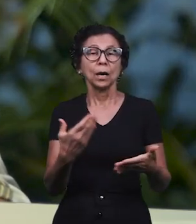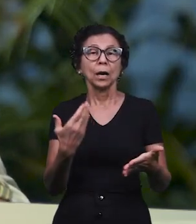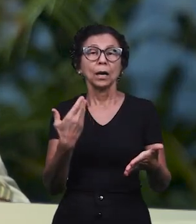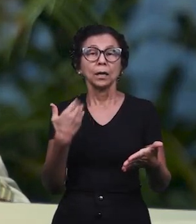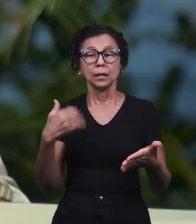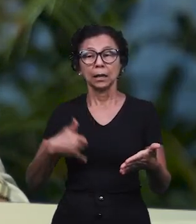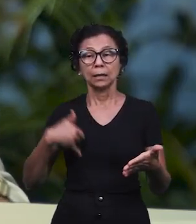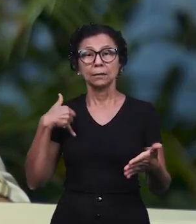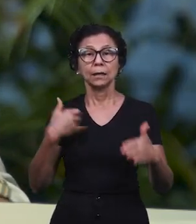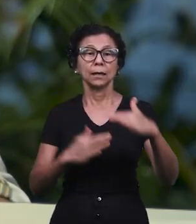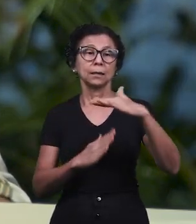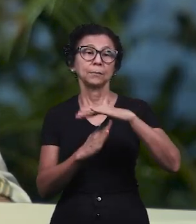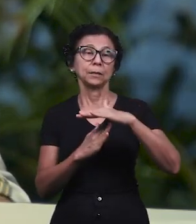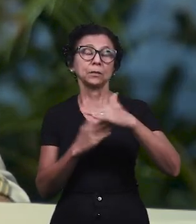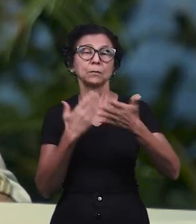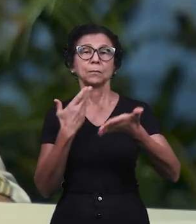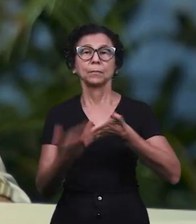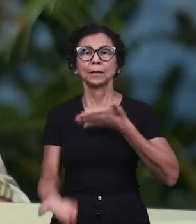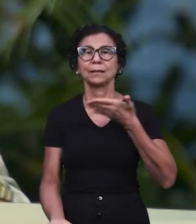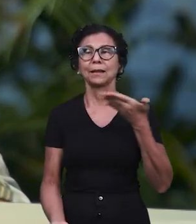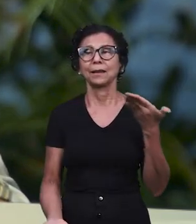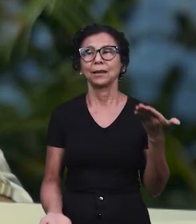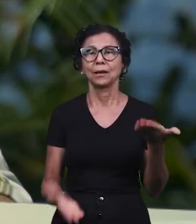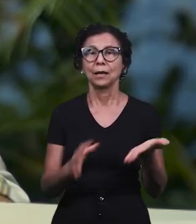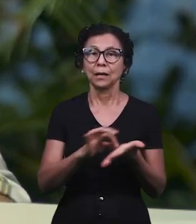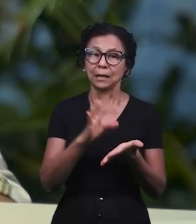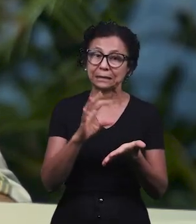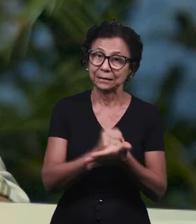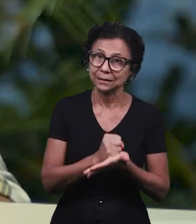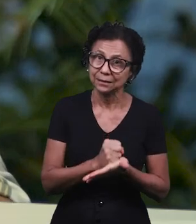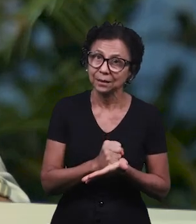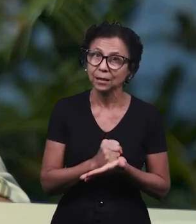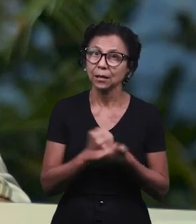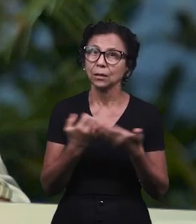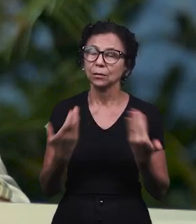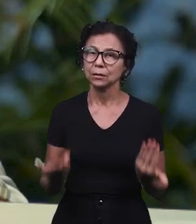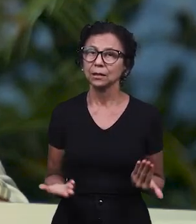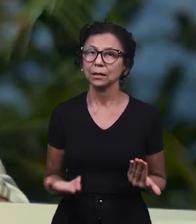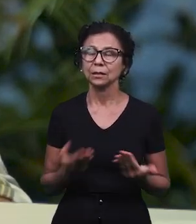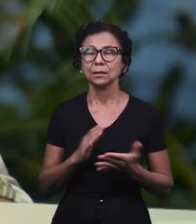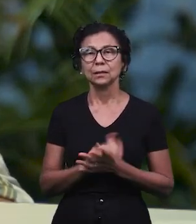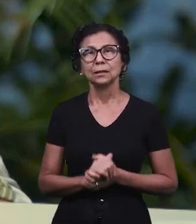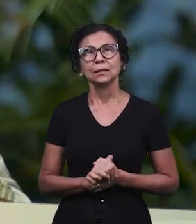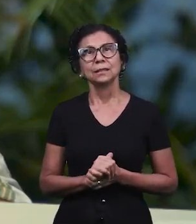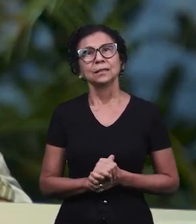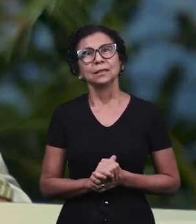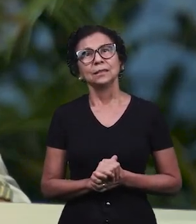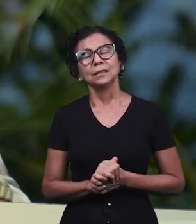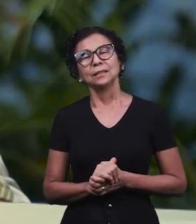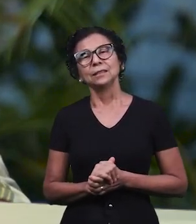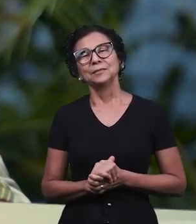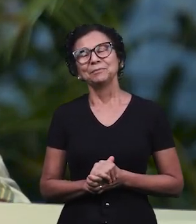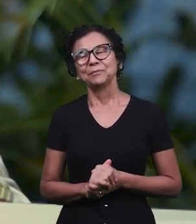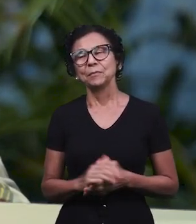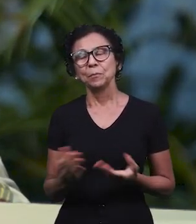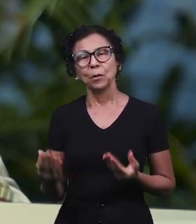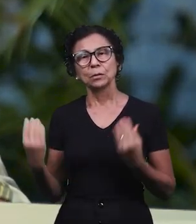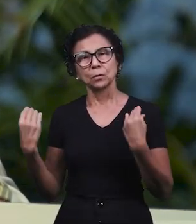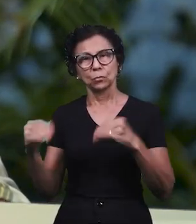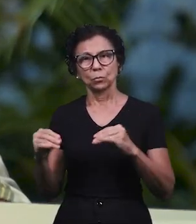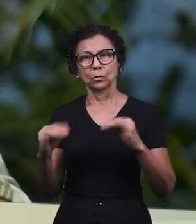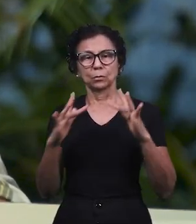ao período da inscrição. E se o senhor permitir, a gente deixa o nosso contato à disposição dos jovens. Claro que deve deixar. Para que a gente